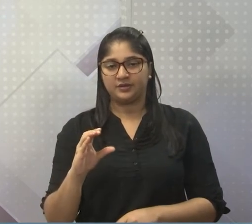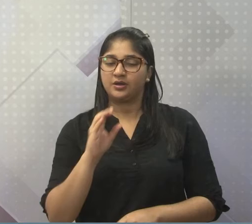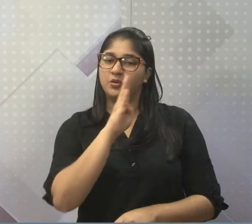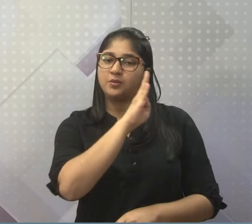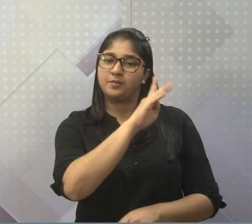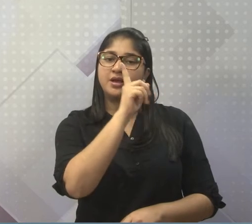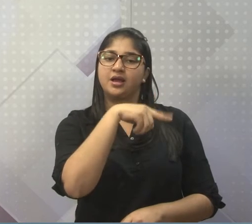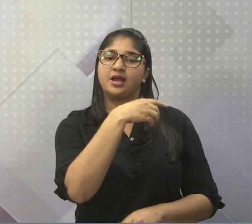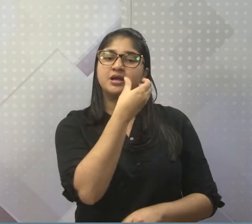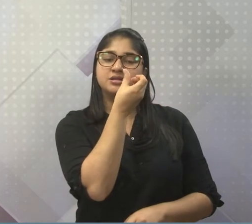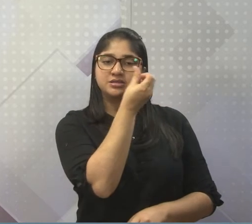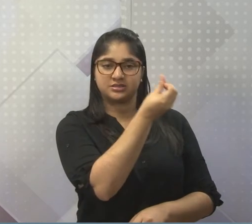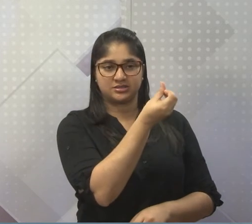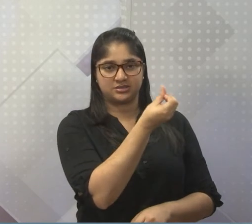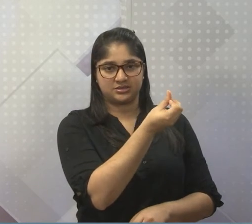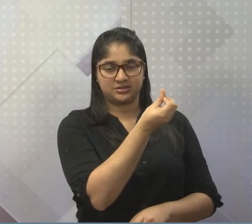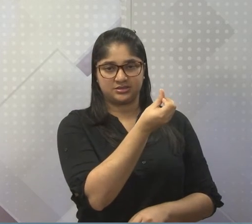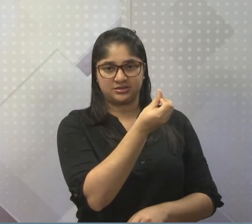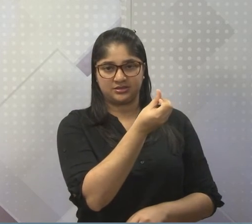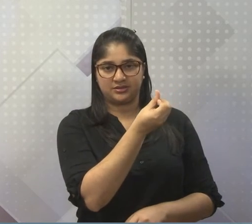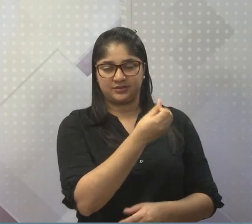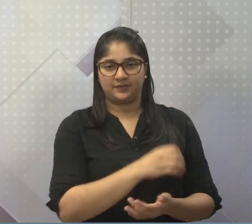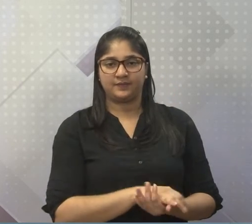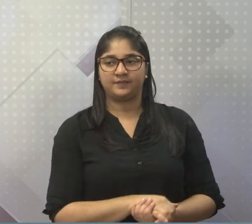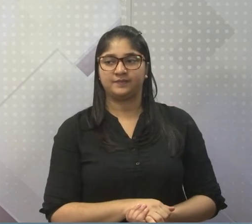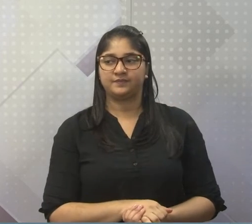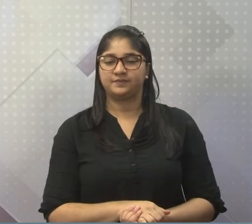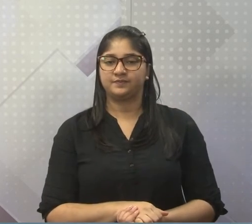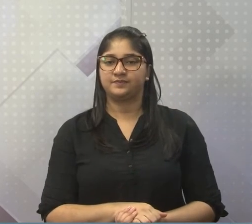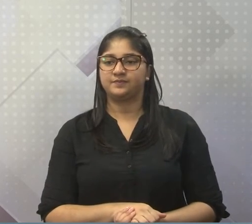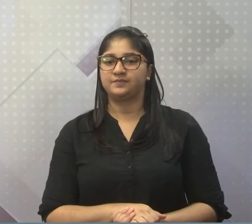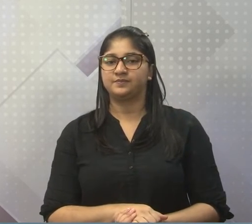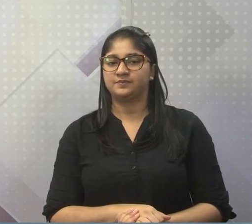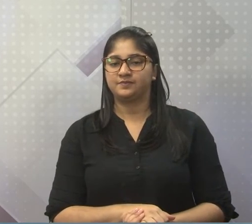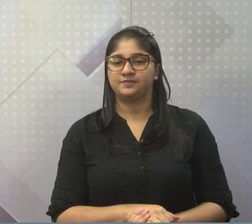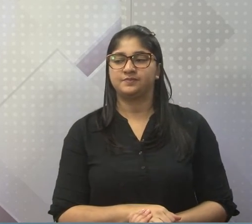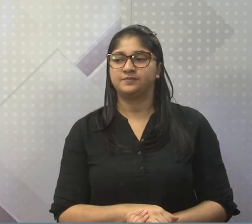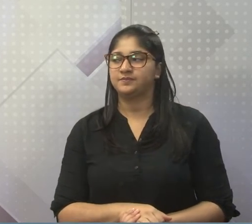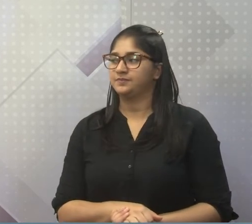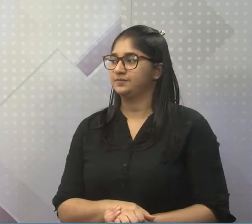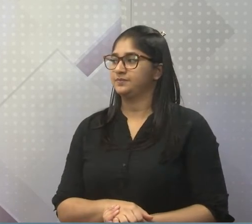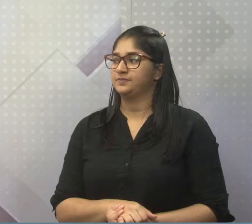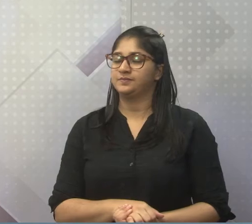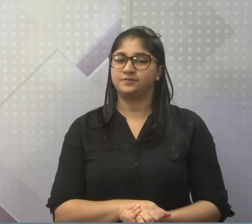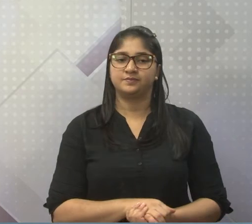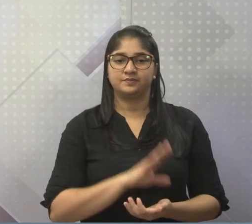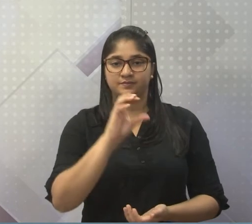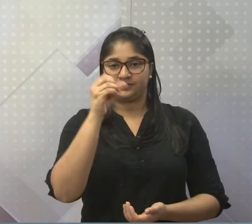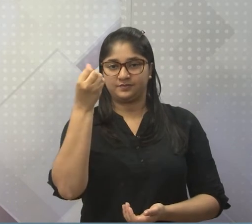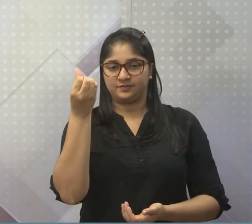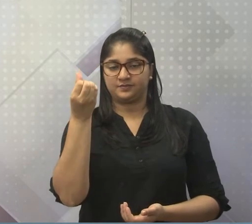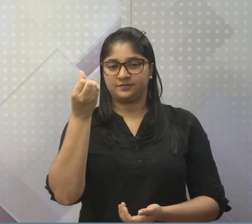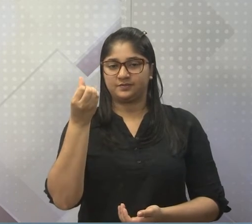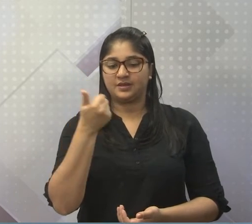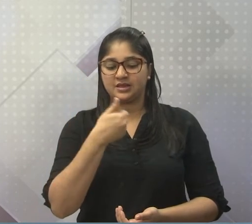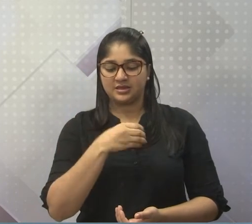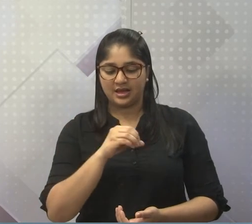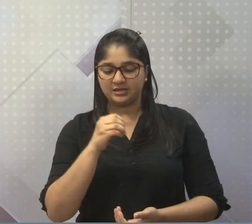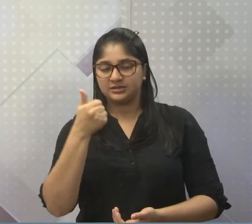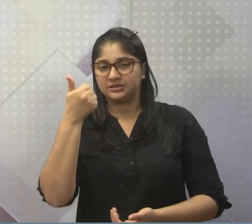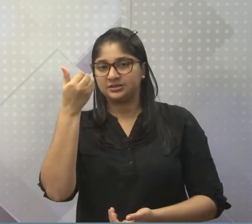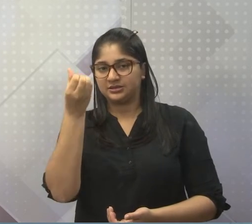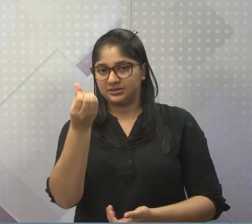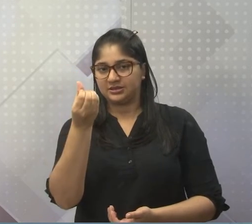isso? Sim, o meu B vale 6. Lembrando que o B está oposto ao meu B maior. Agora, eu